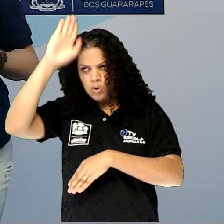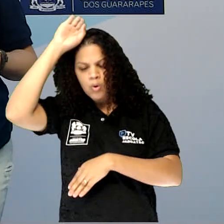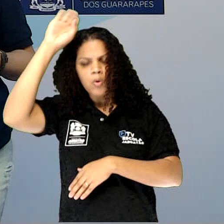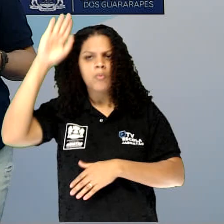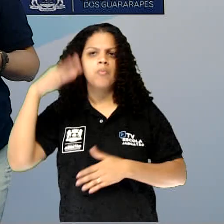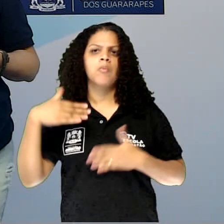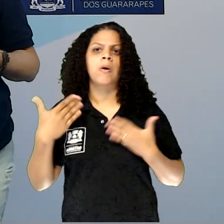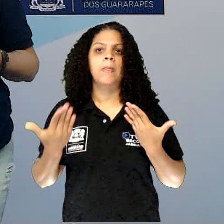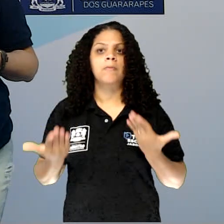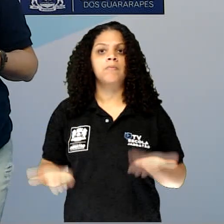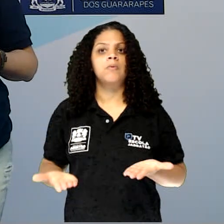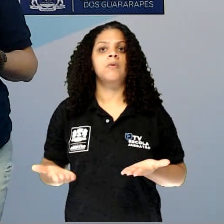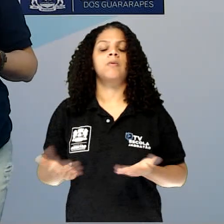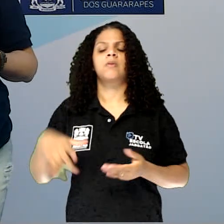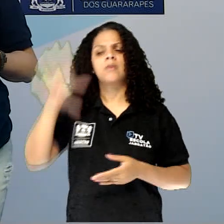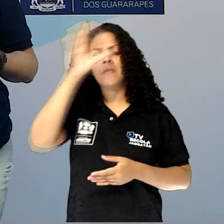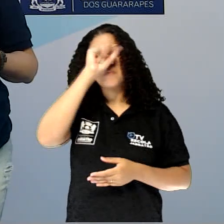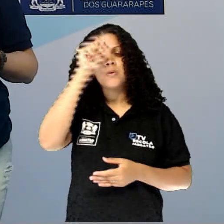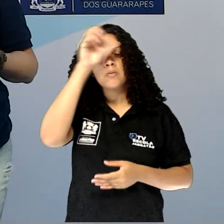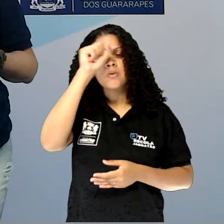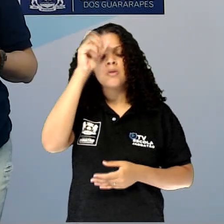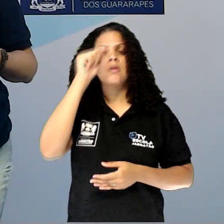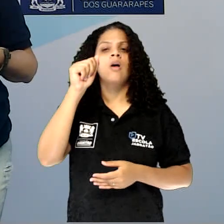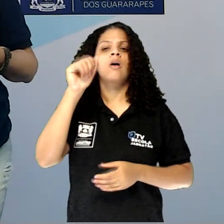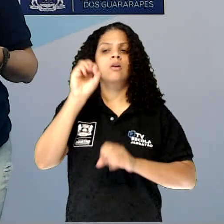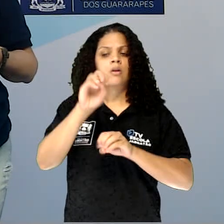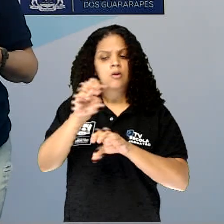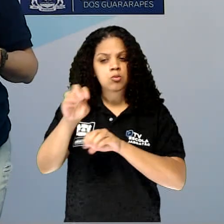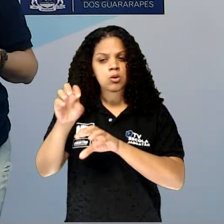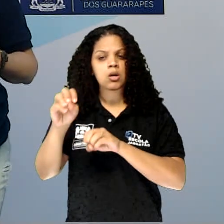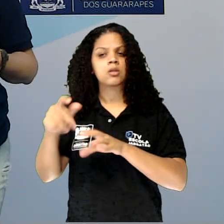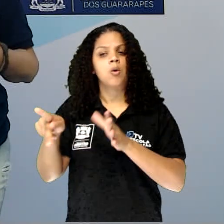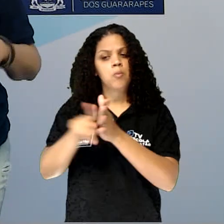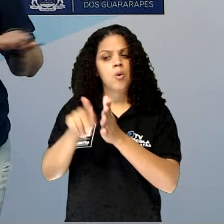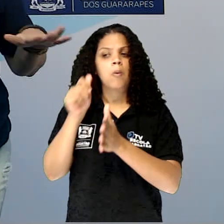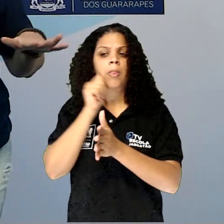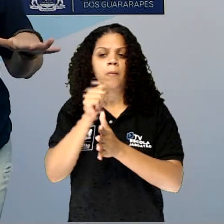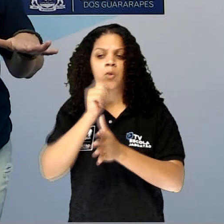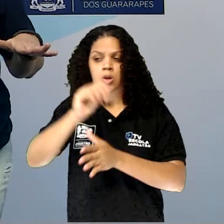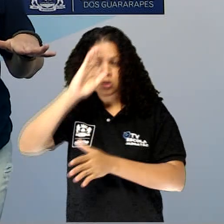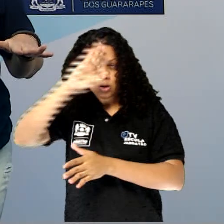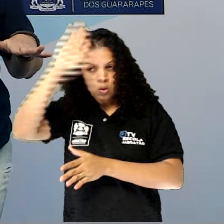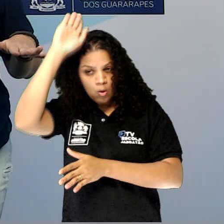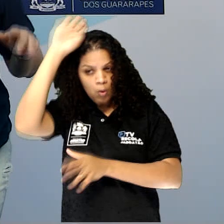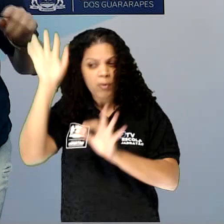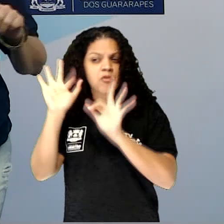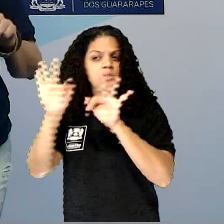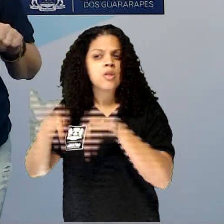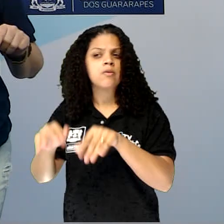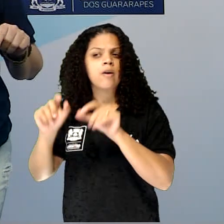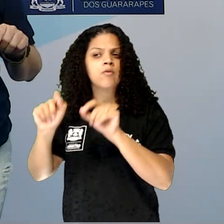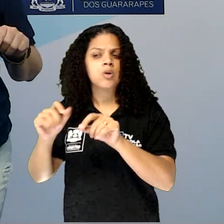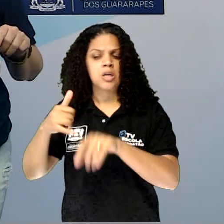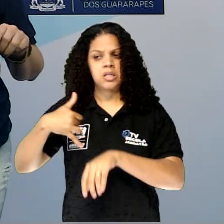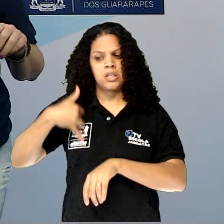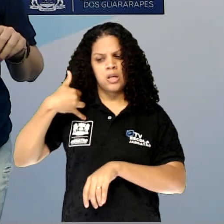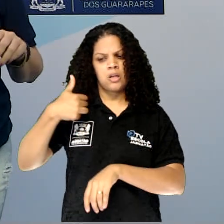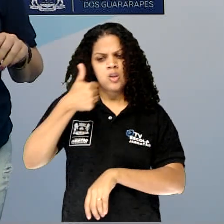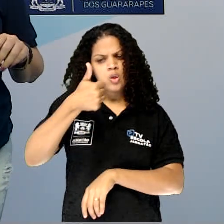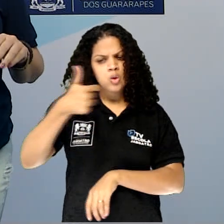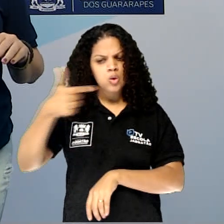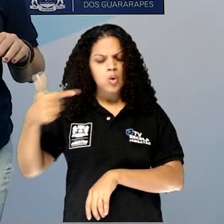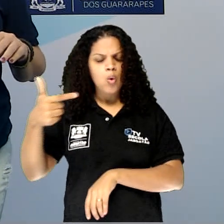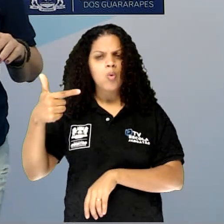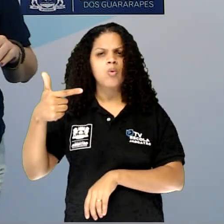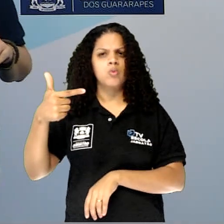Esse aprendizado, essa educação da mulher romana, infelizmente, ele se encerrava aos 12 anos. Lembra que eu disse que aos